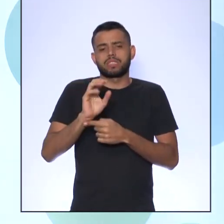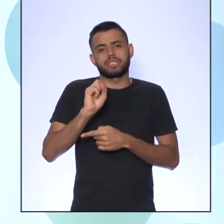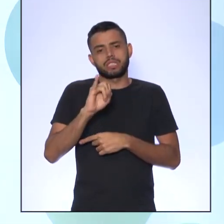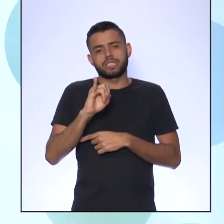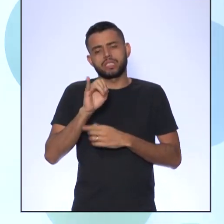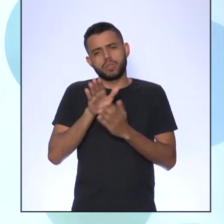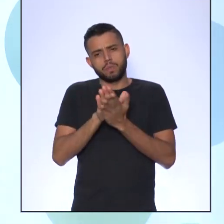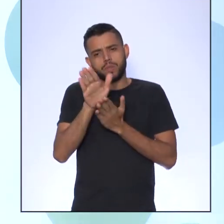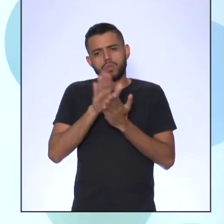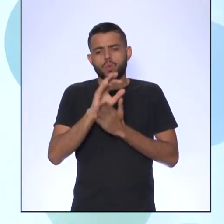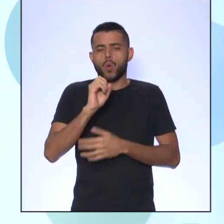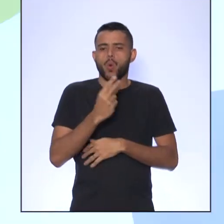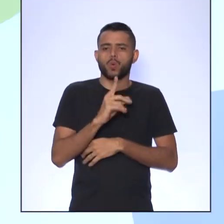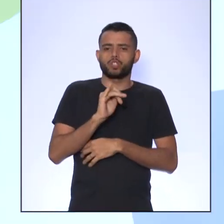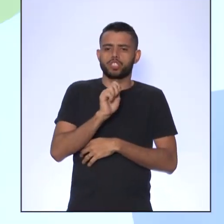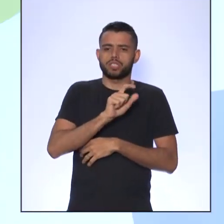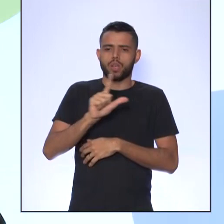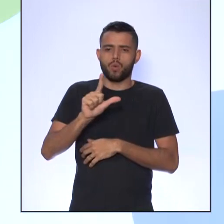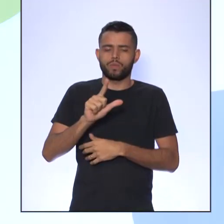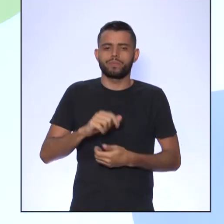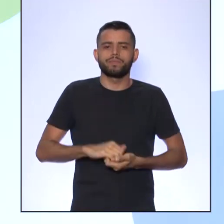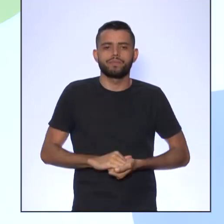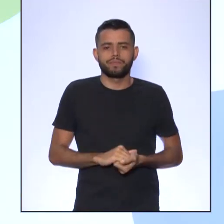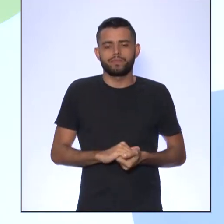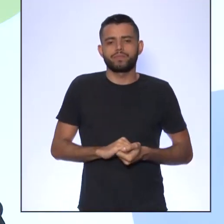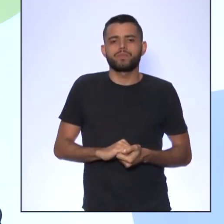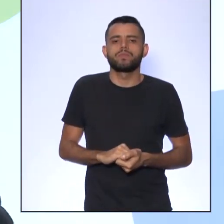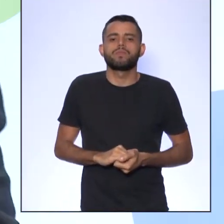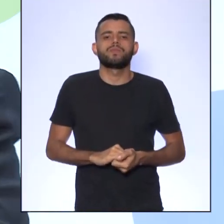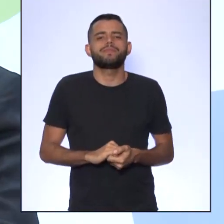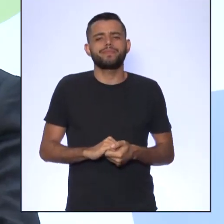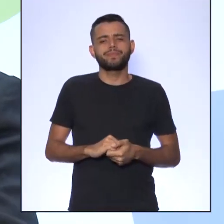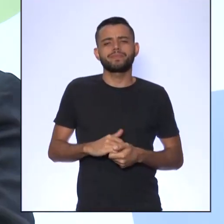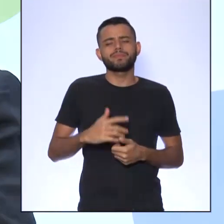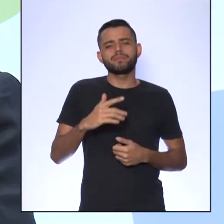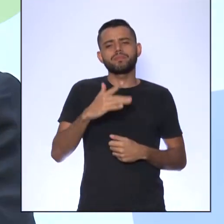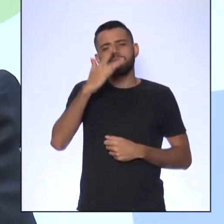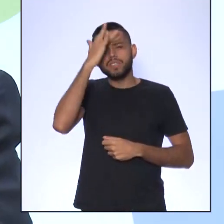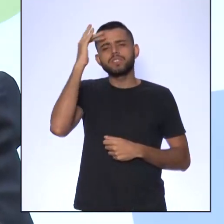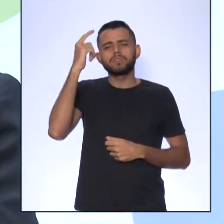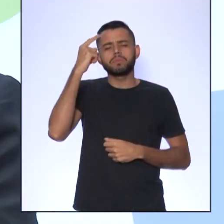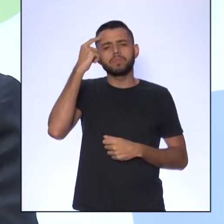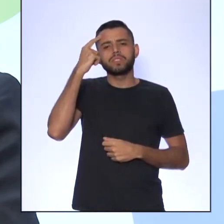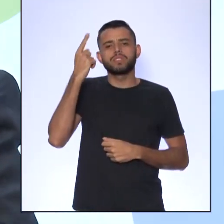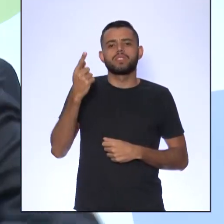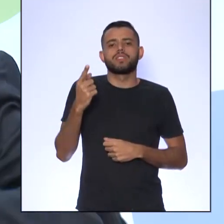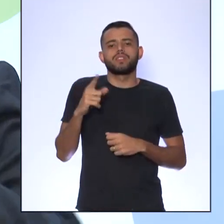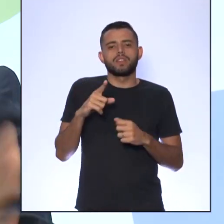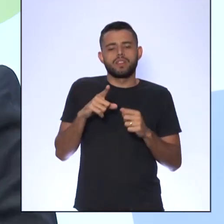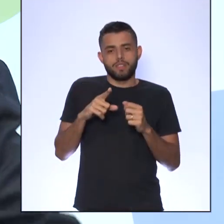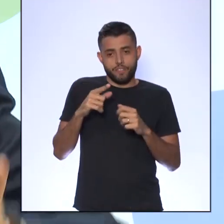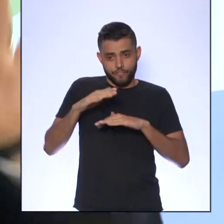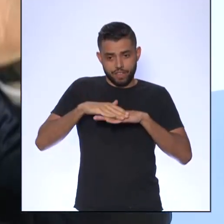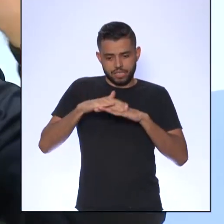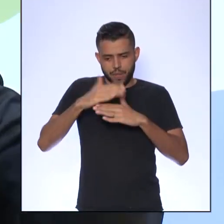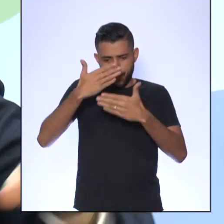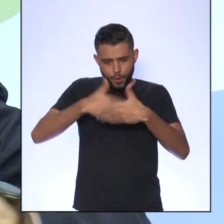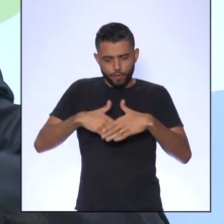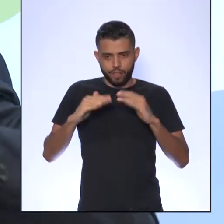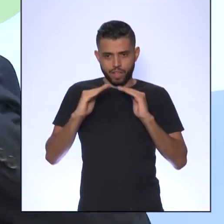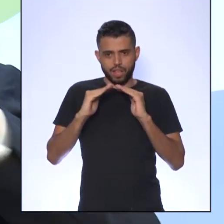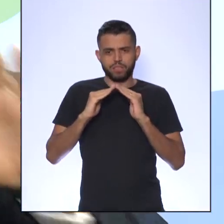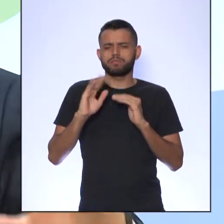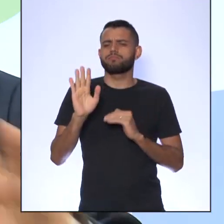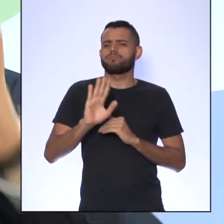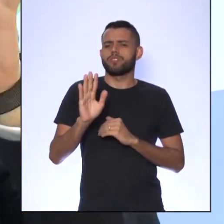ou pelo digital. Exatamente. Tinha um pessoal perguntando, mas aí o cara vai fazer a prova em casa? Não, gente, vai fazer lá, vai ter o fiscal,